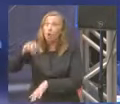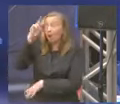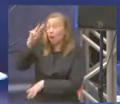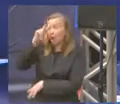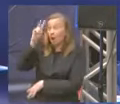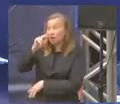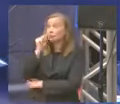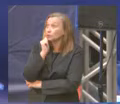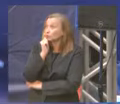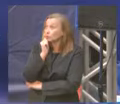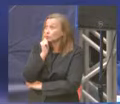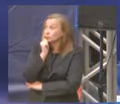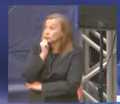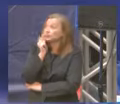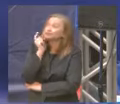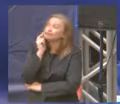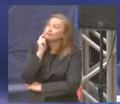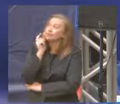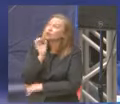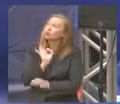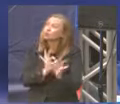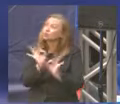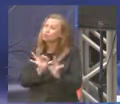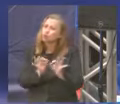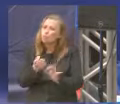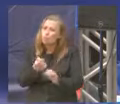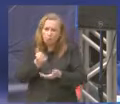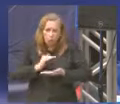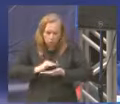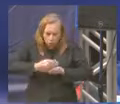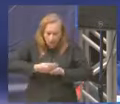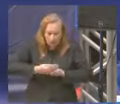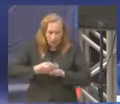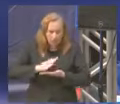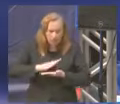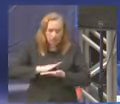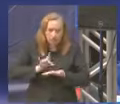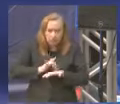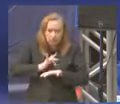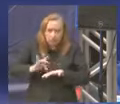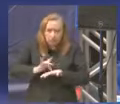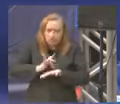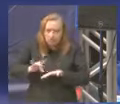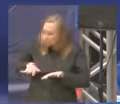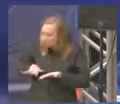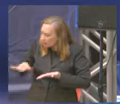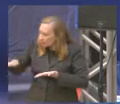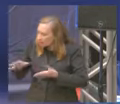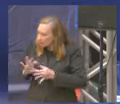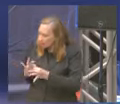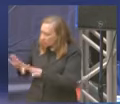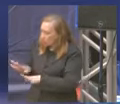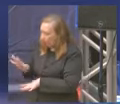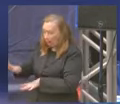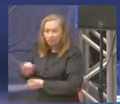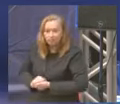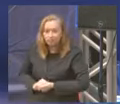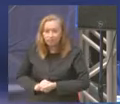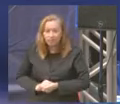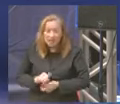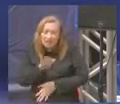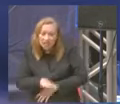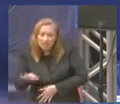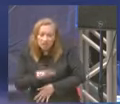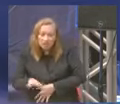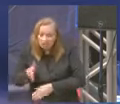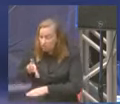vez, que eles colocaram pequenos tablets em comunidades, né? E deixavam os tablets lá, né? E as